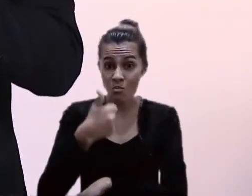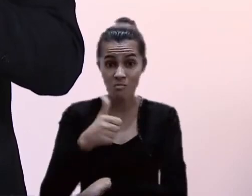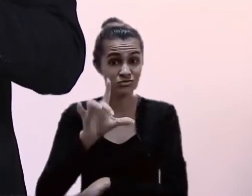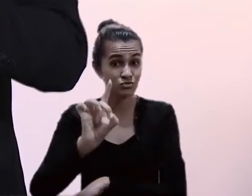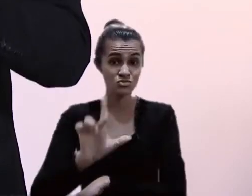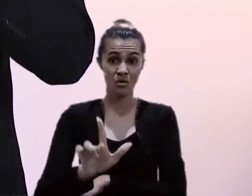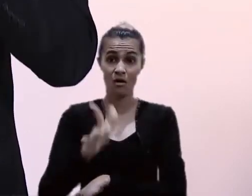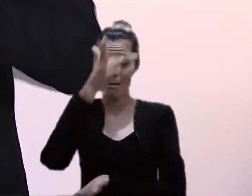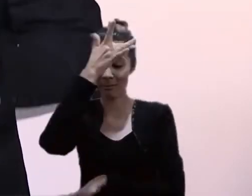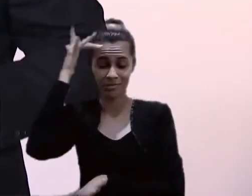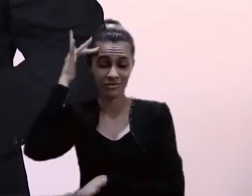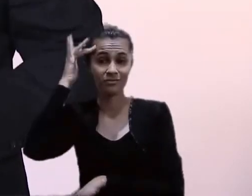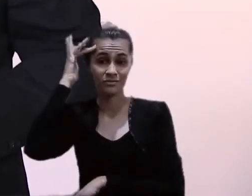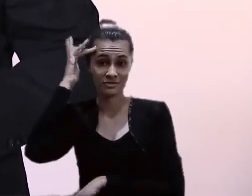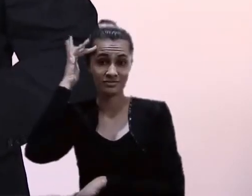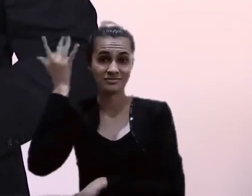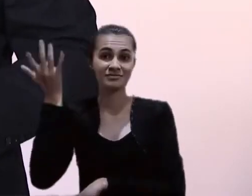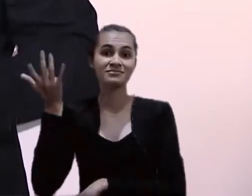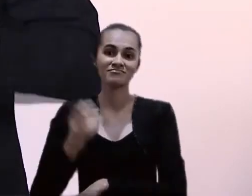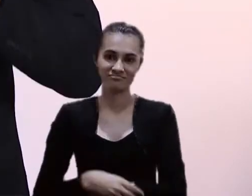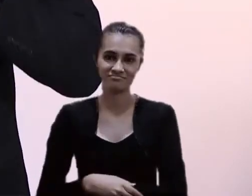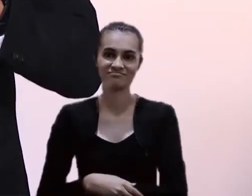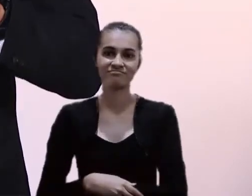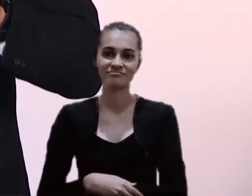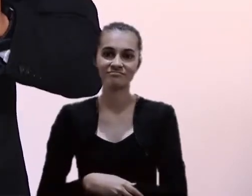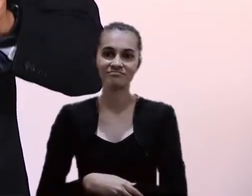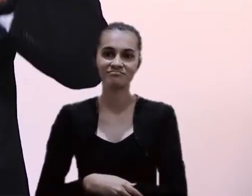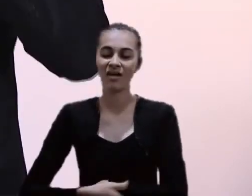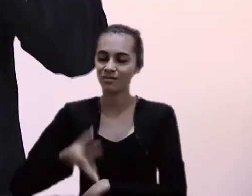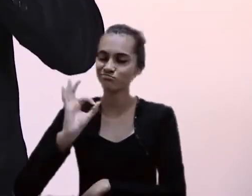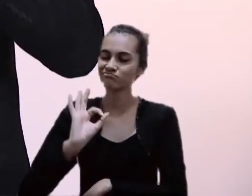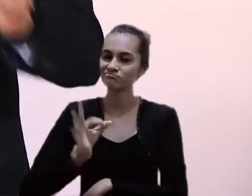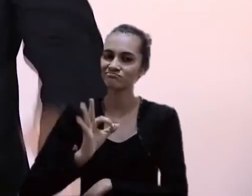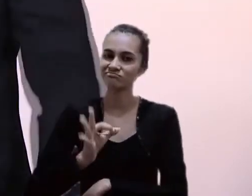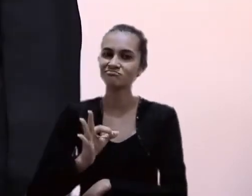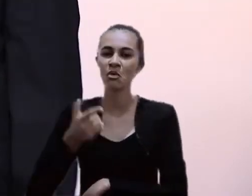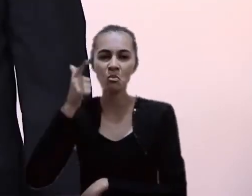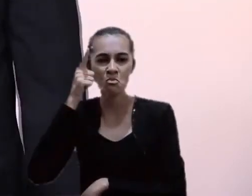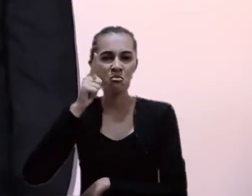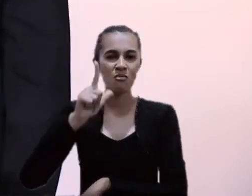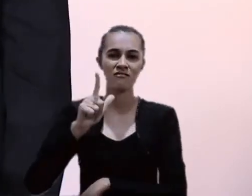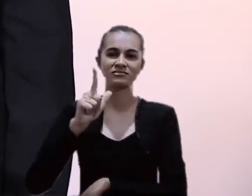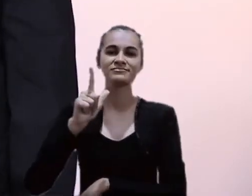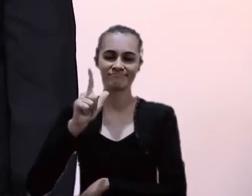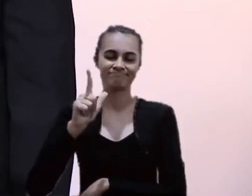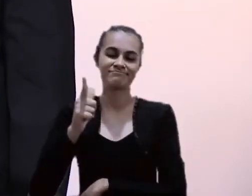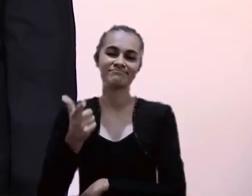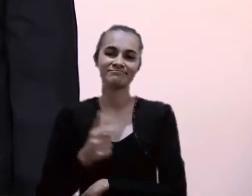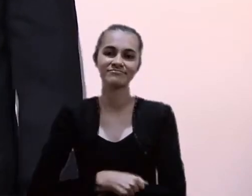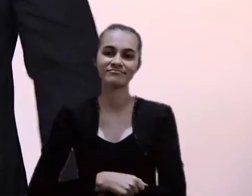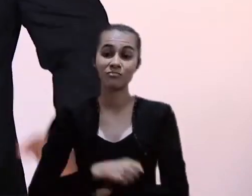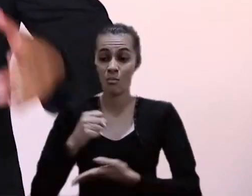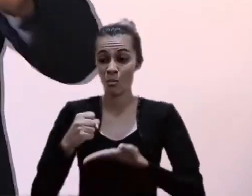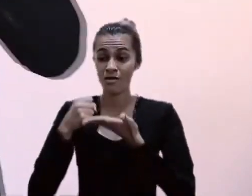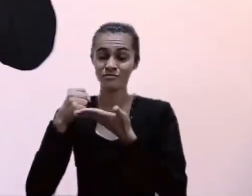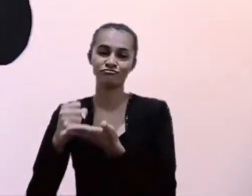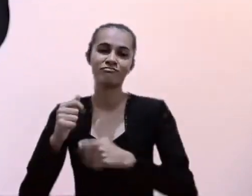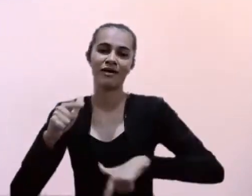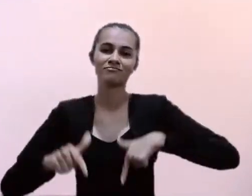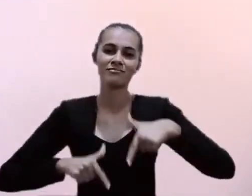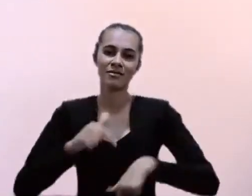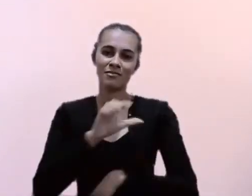alma, realizastes um nobre feito pela causa do Mestre. Você pode